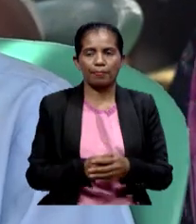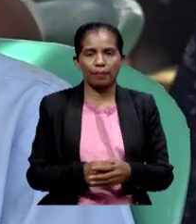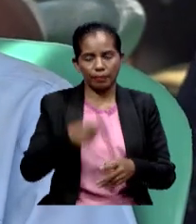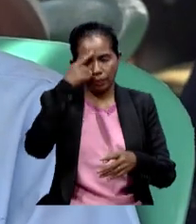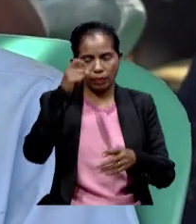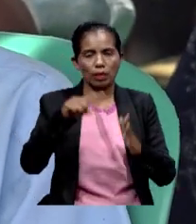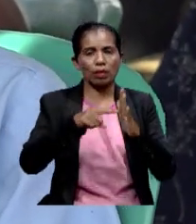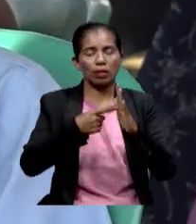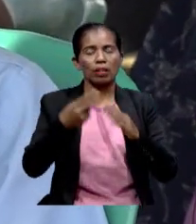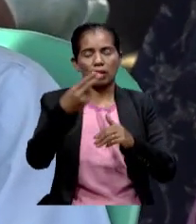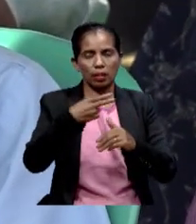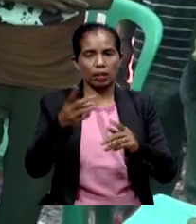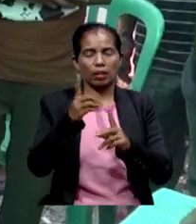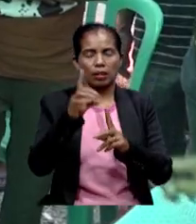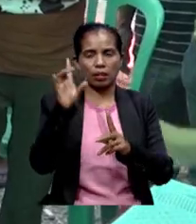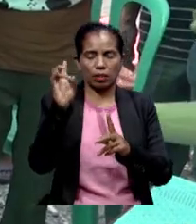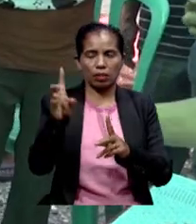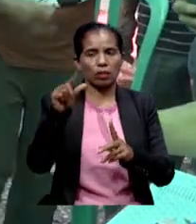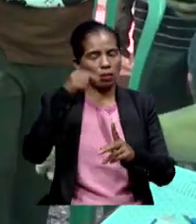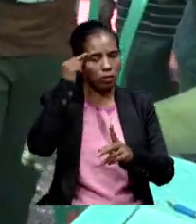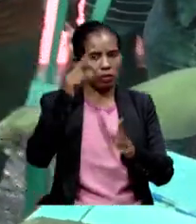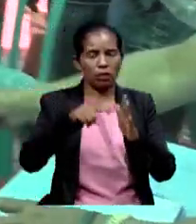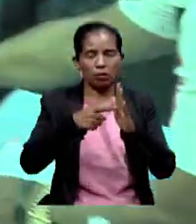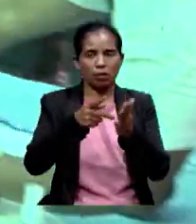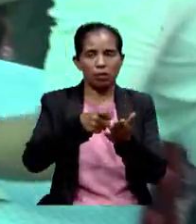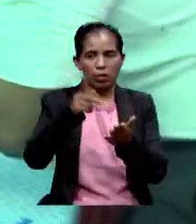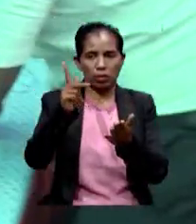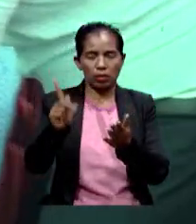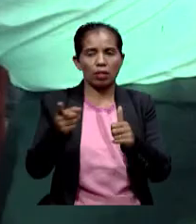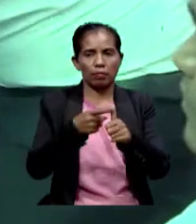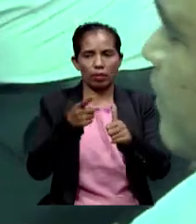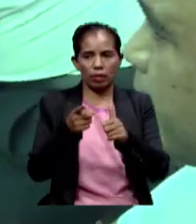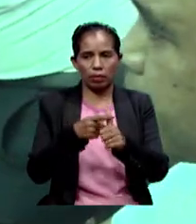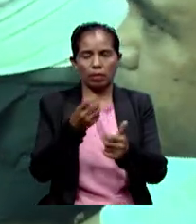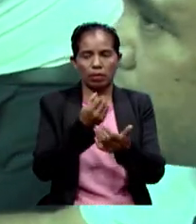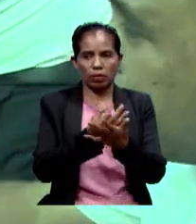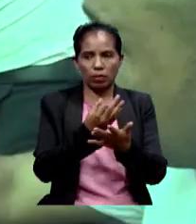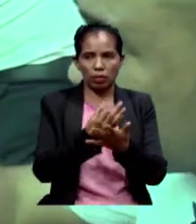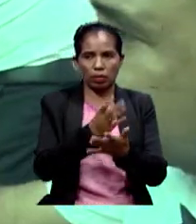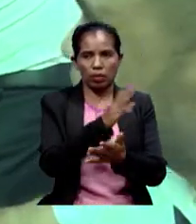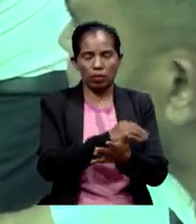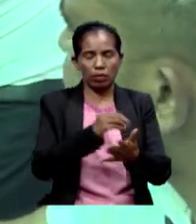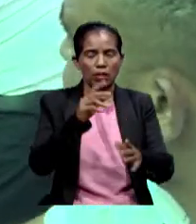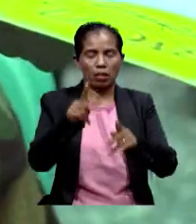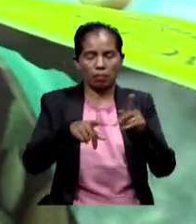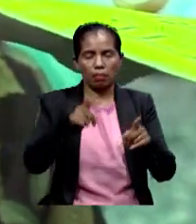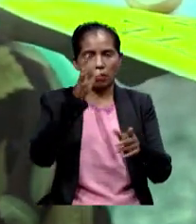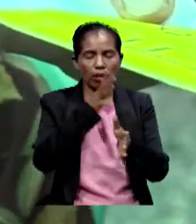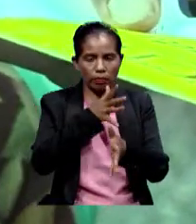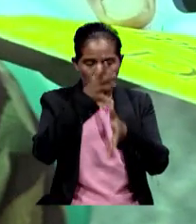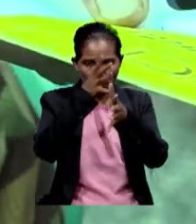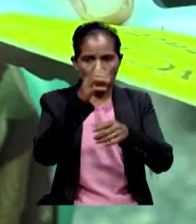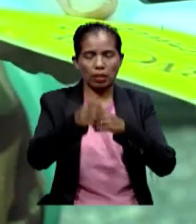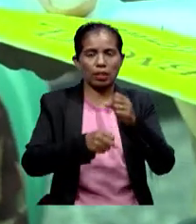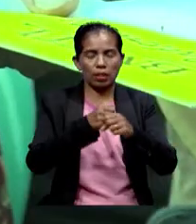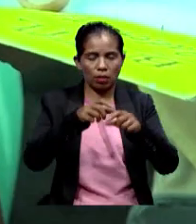se quinta, lorong hitu fulan julho, né, governo ao halo pagamento fase da ulo, subsídio ba idoso no Inválido Sira, tinang né, e a município